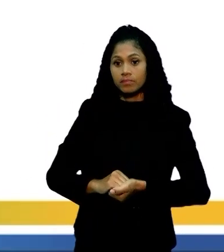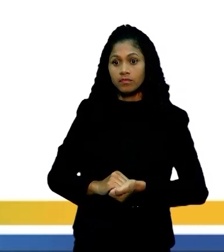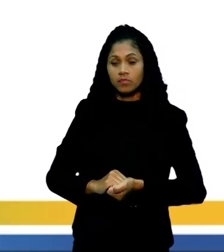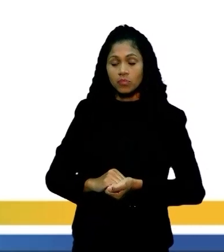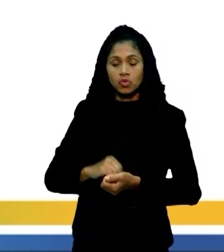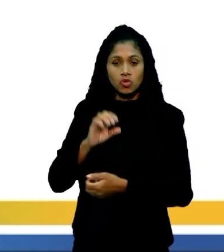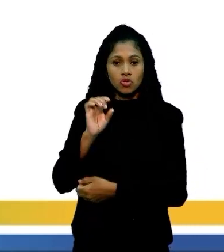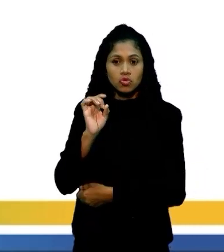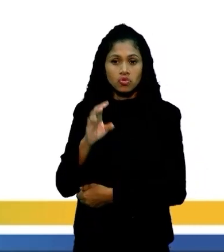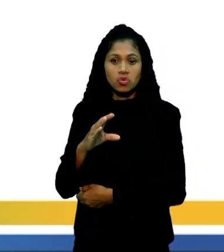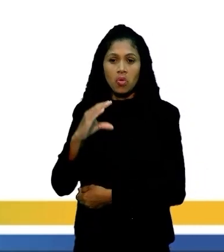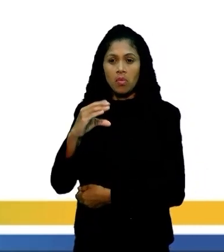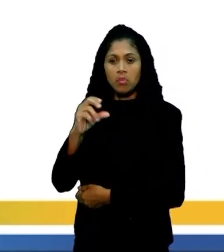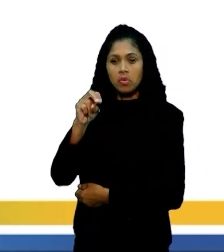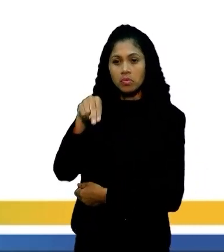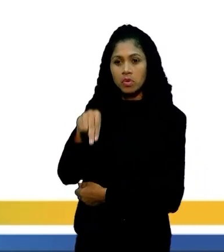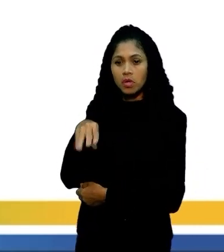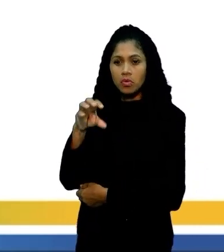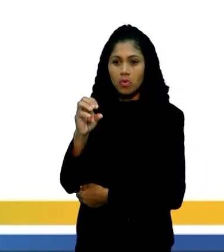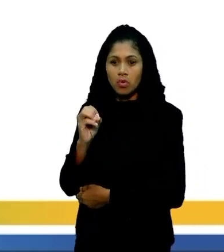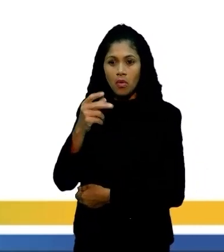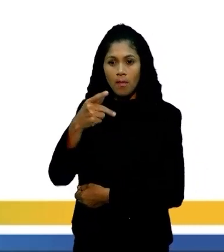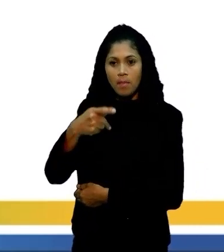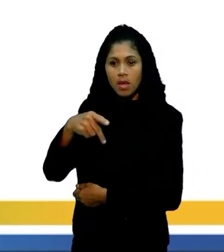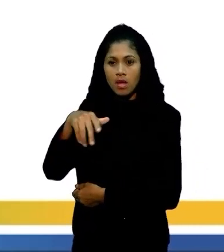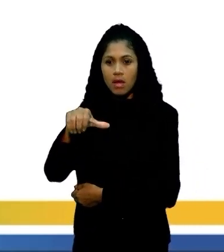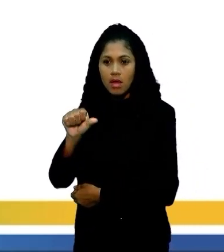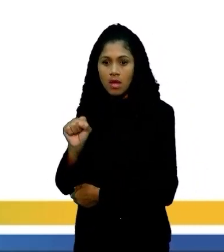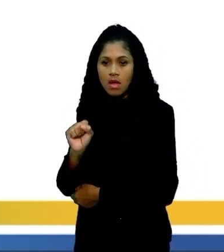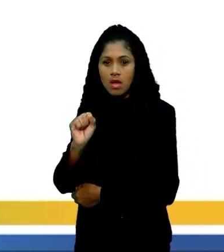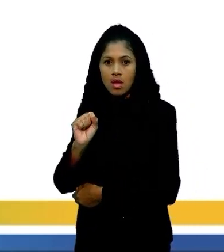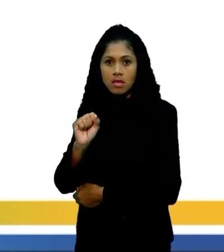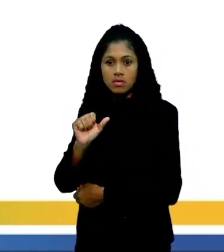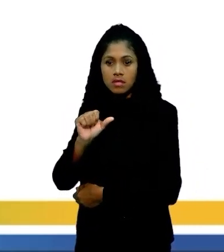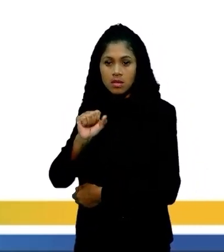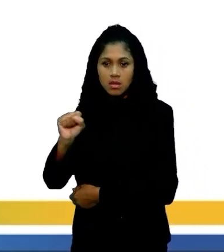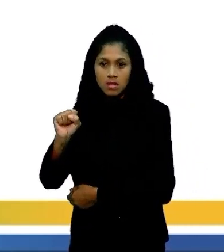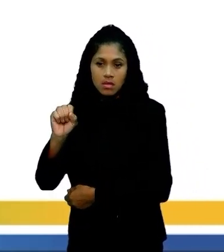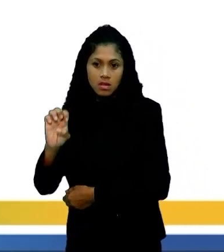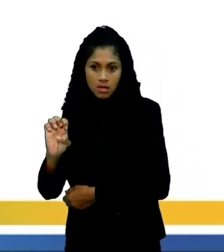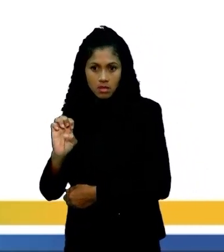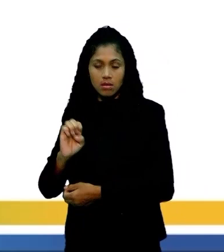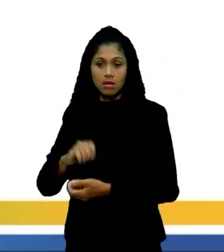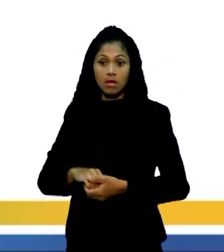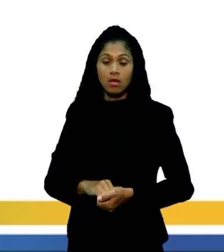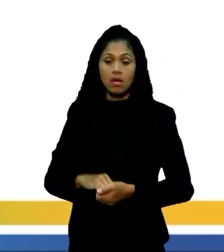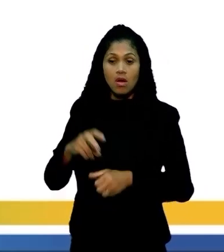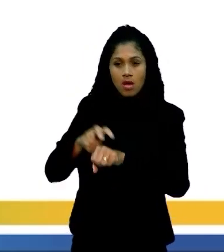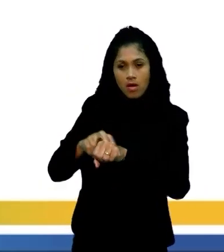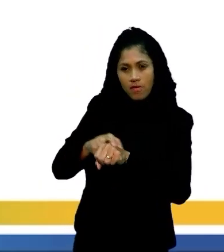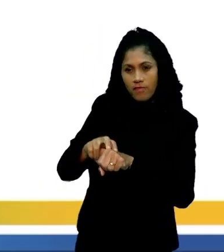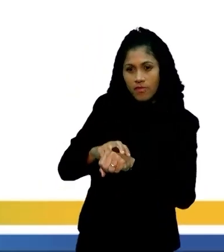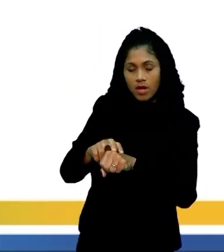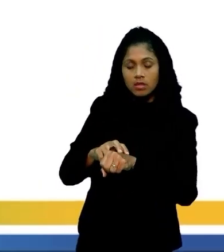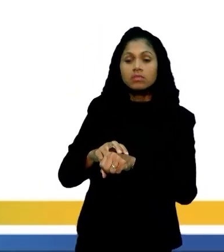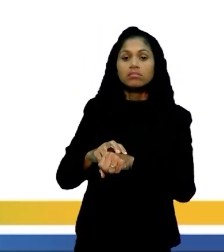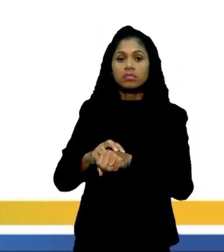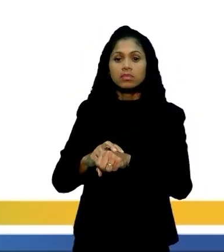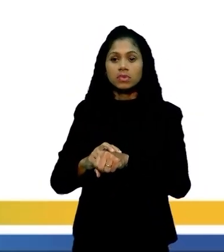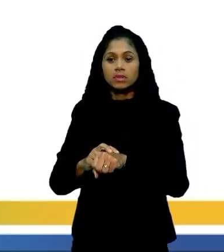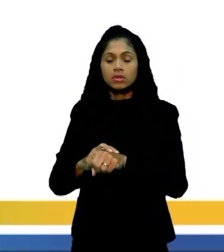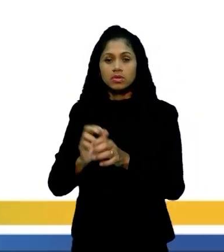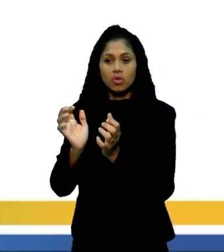só o carbono, nitrogênio, fósforo, enxofre, oxigênio. E o que está em verde são os halogênios,